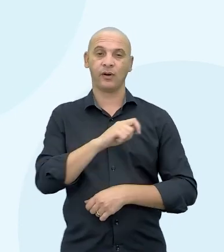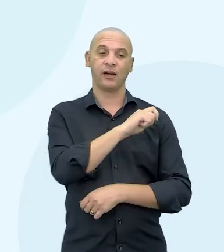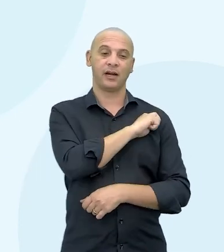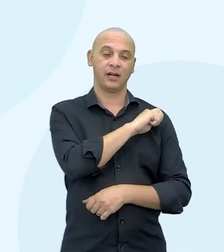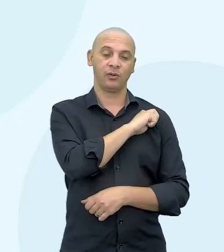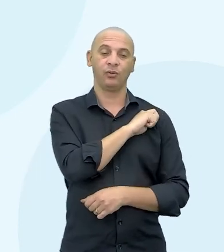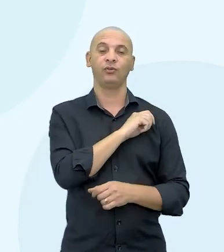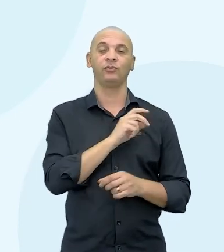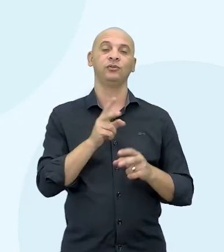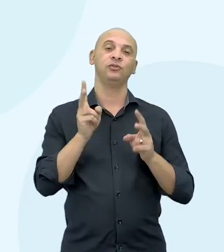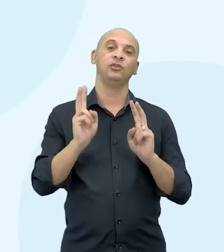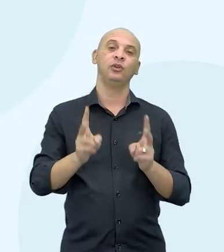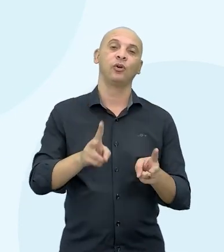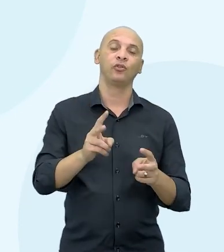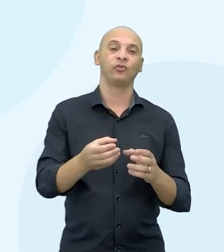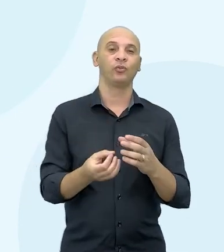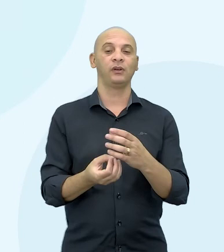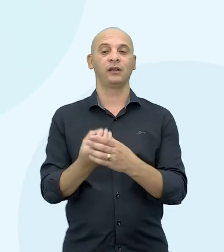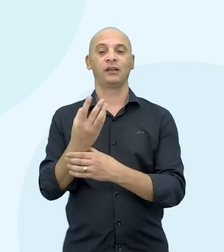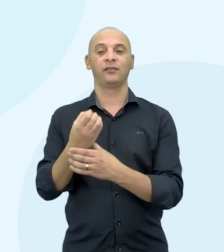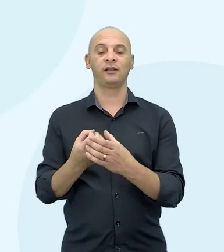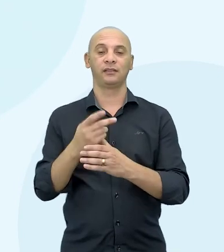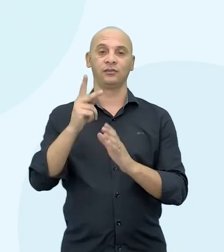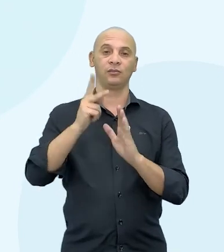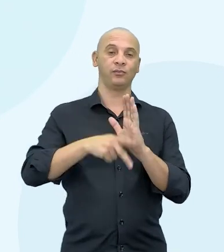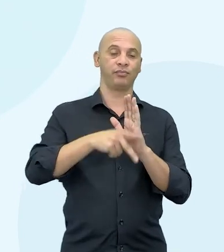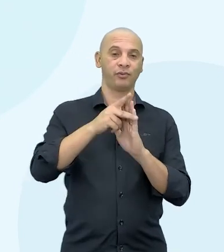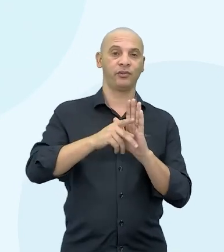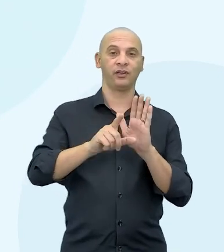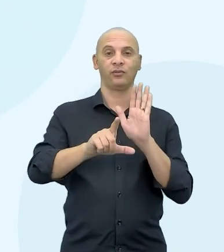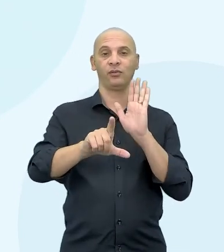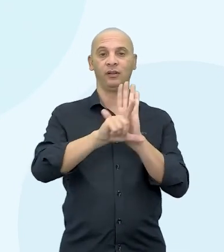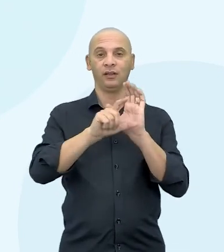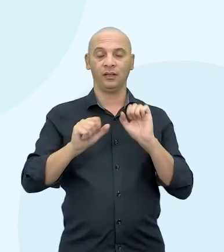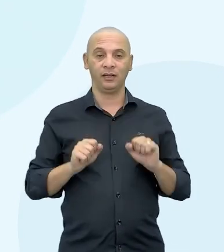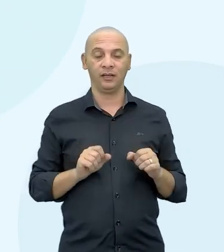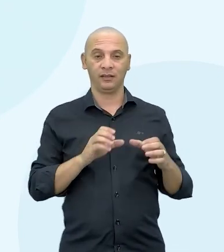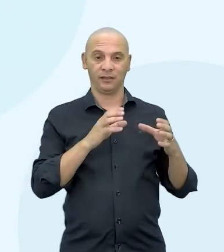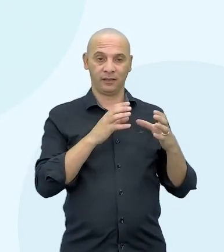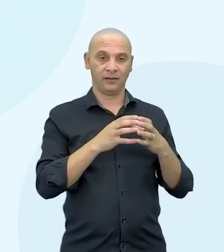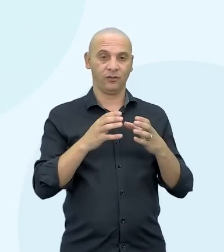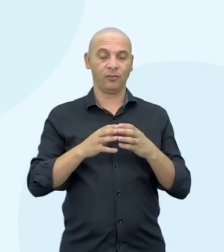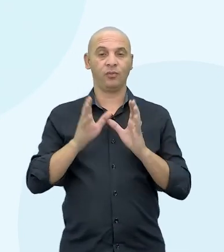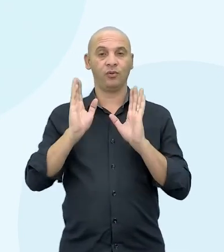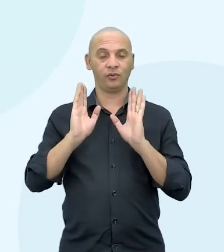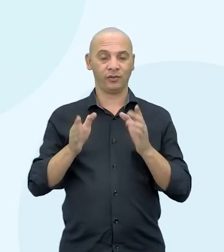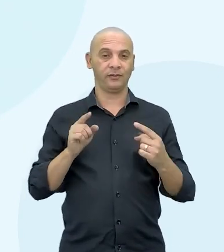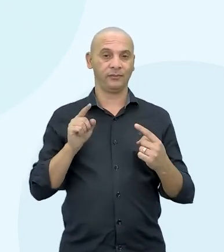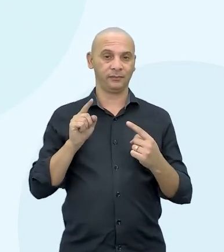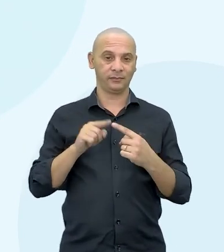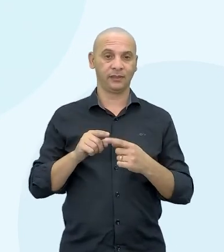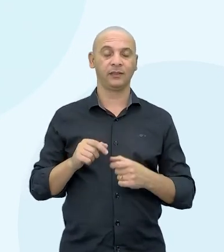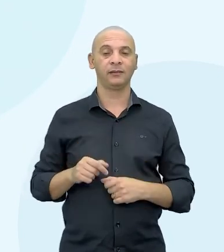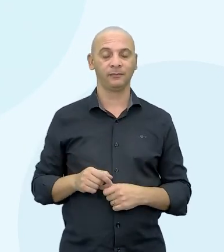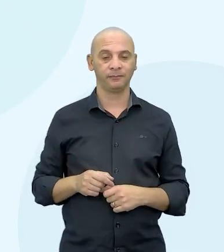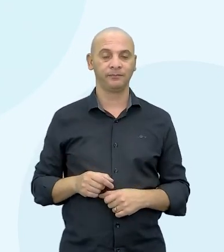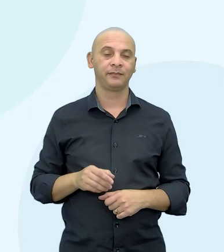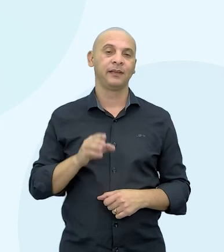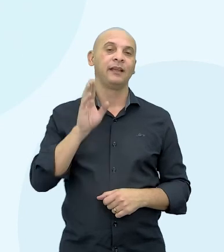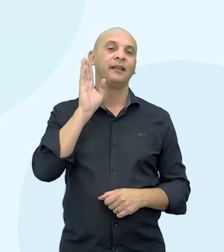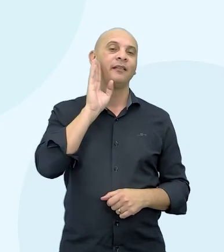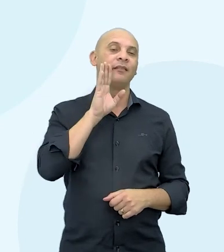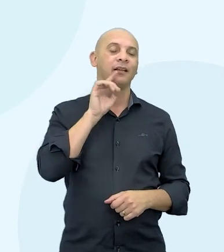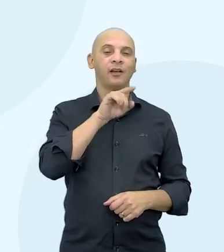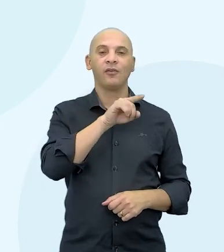deem continuidade à elaboração do projeto de lei em que cada grupo já está trabalhando. É legal se